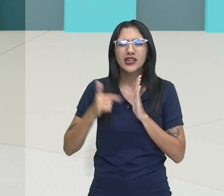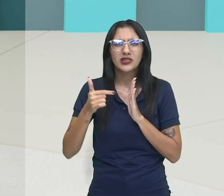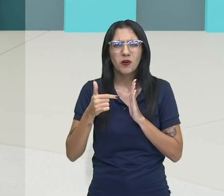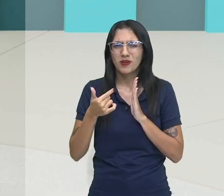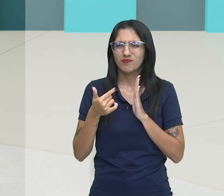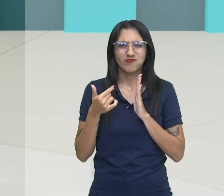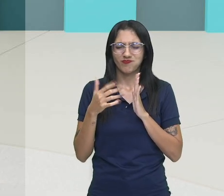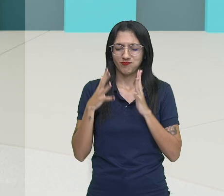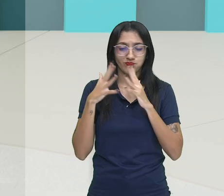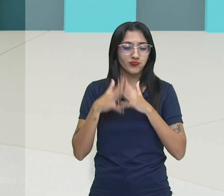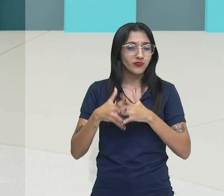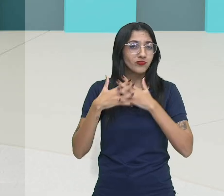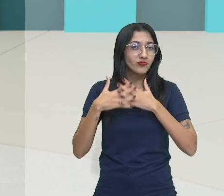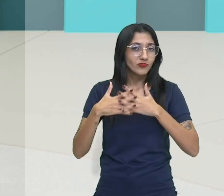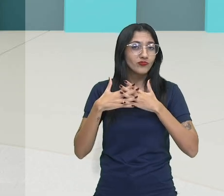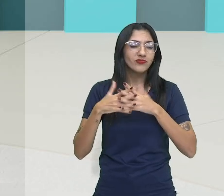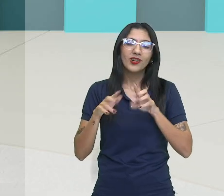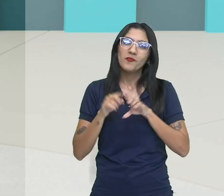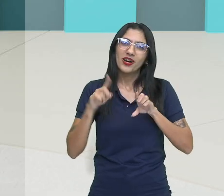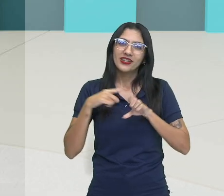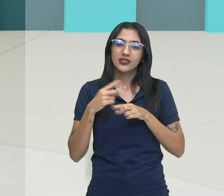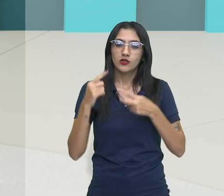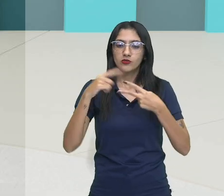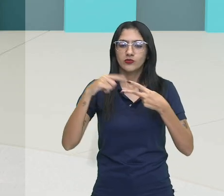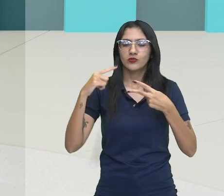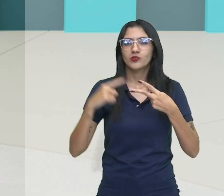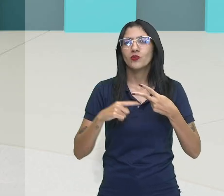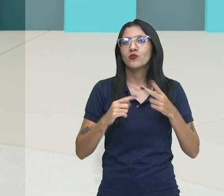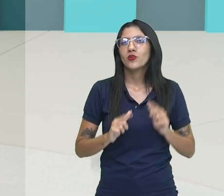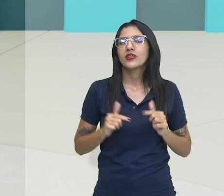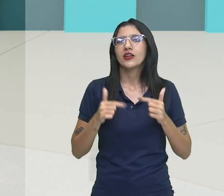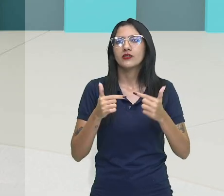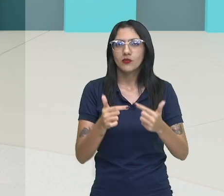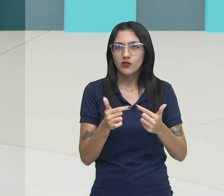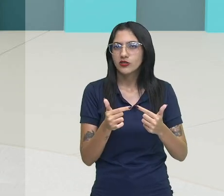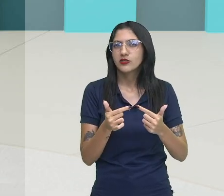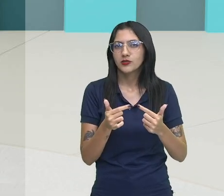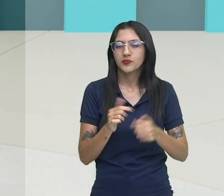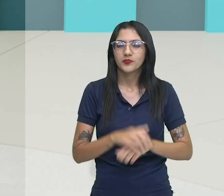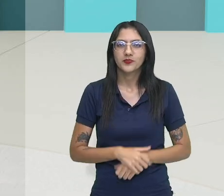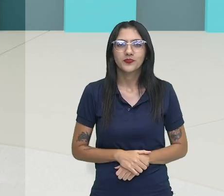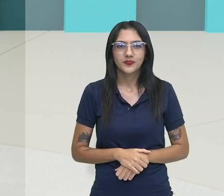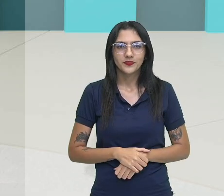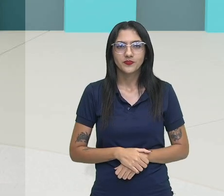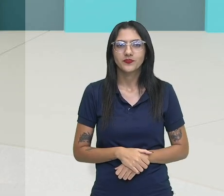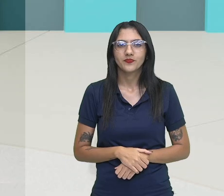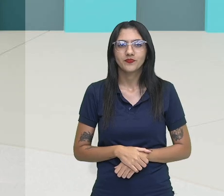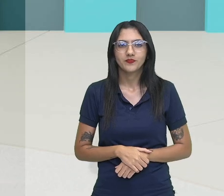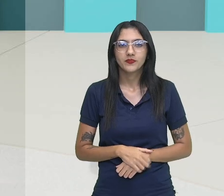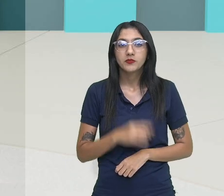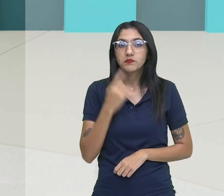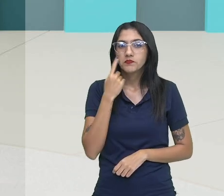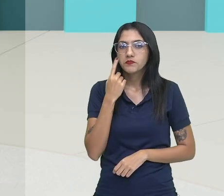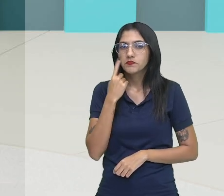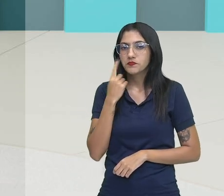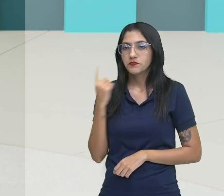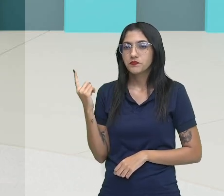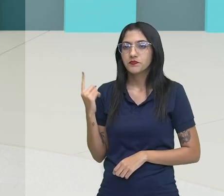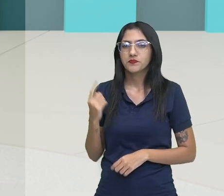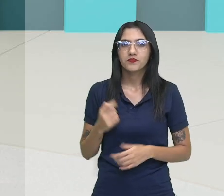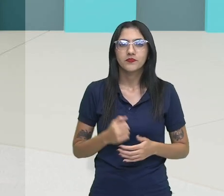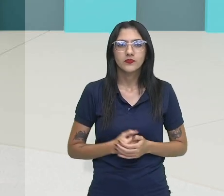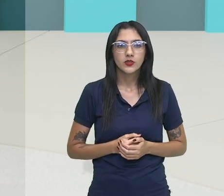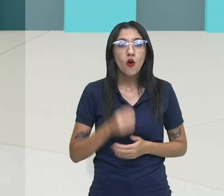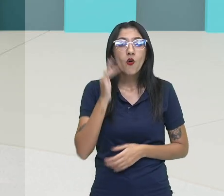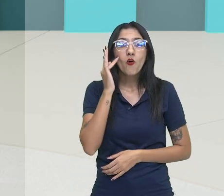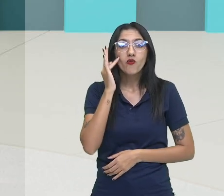que confusão, não é? Mas é isso, por isso que ele é mais que perfeito. Tá bom? E nós temos o futuro. Esse futuro pode ser